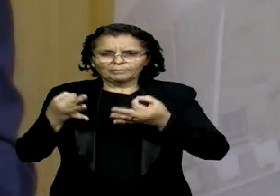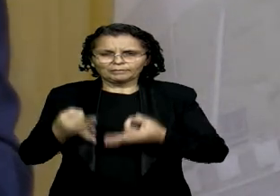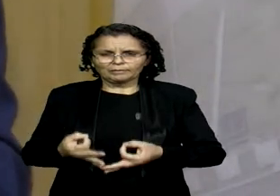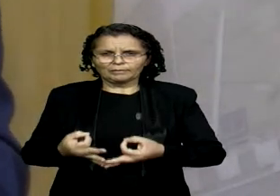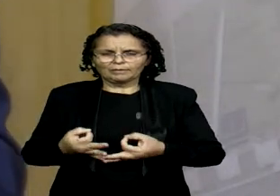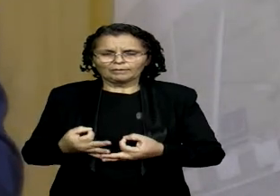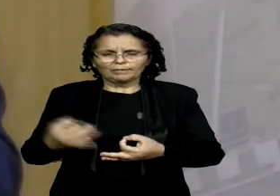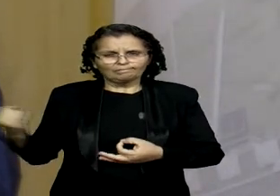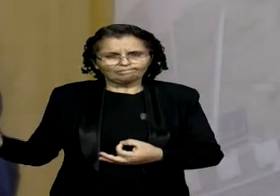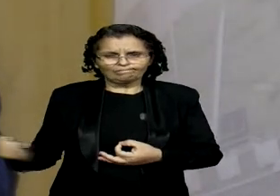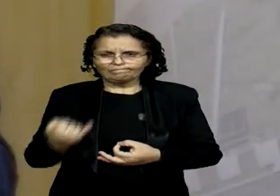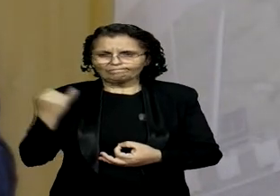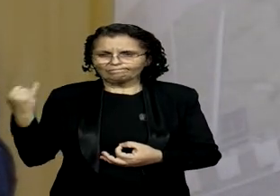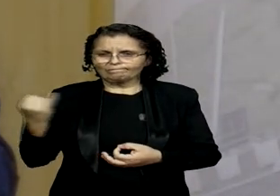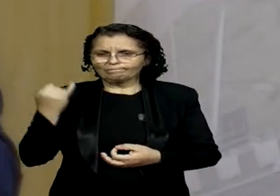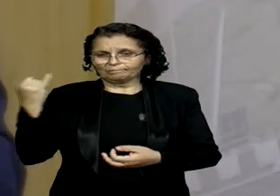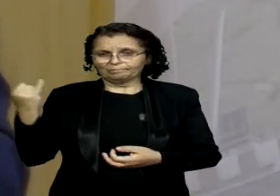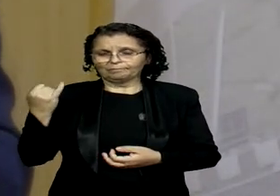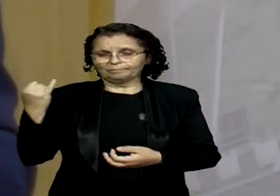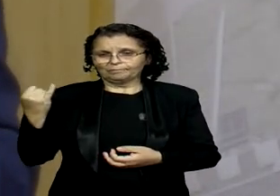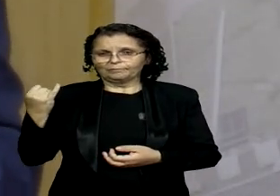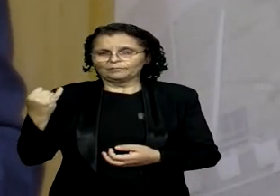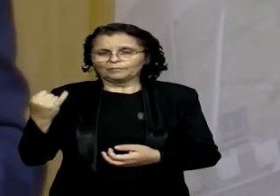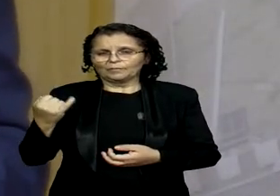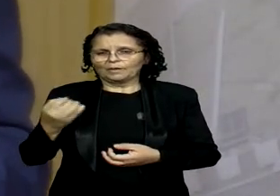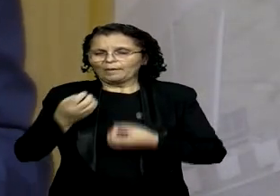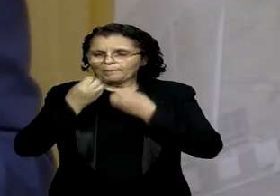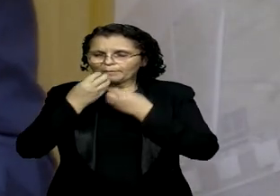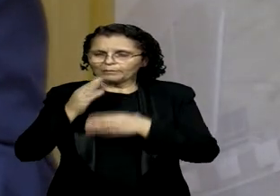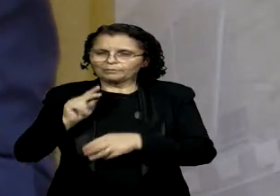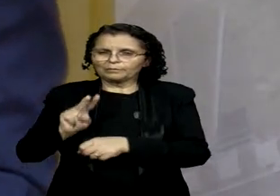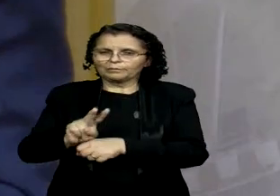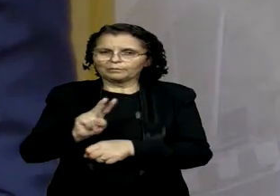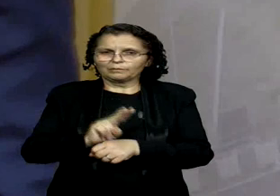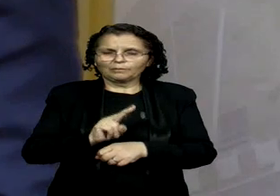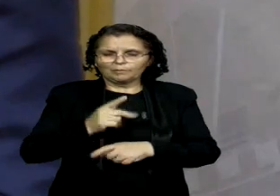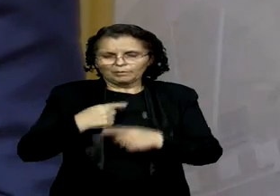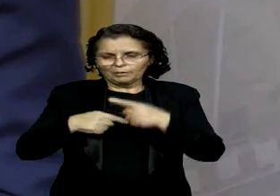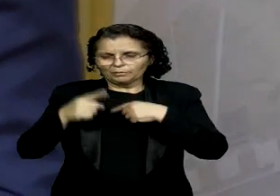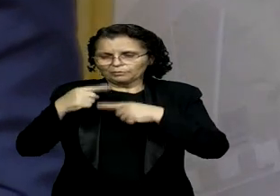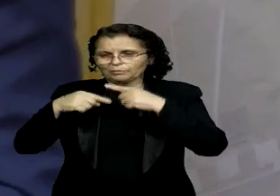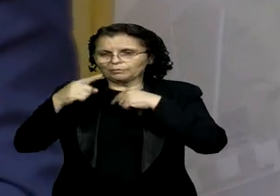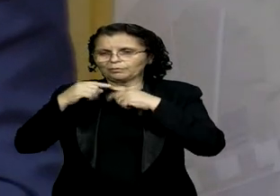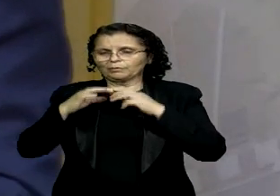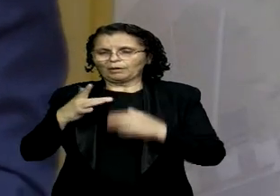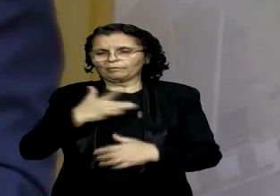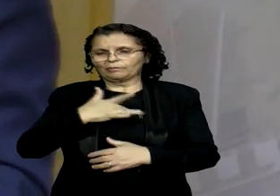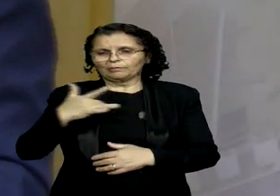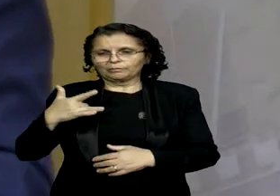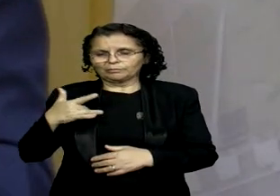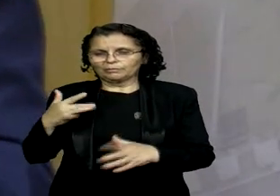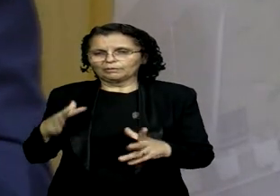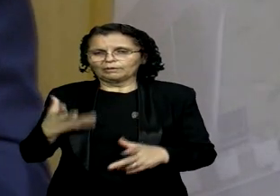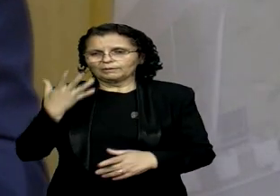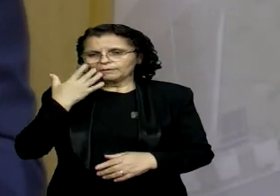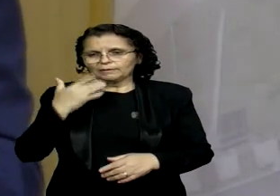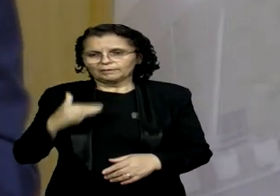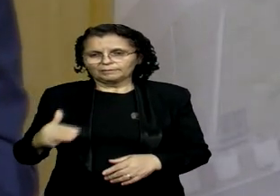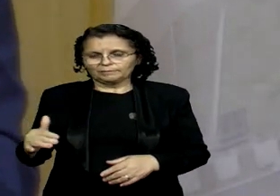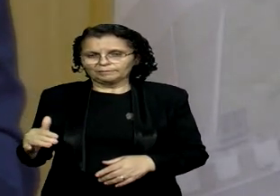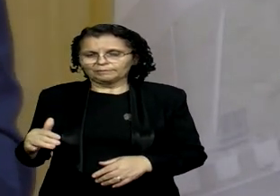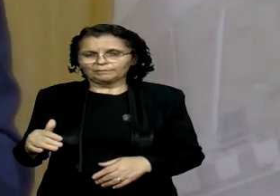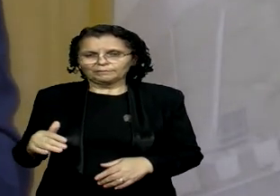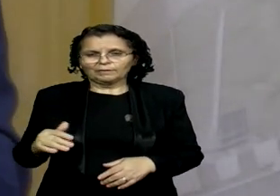são fundamentais para o bem-estar e desenvolvimento saudável das